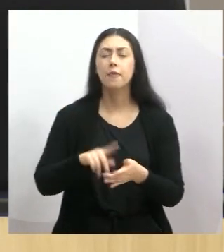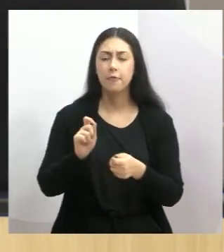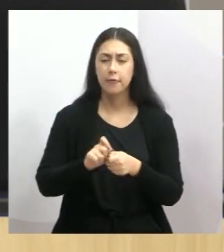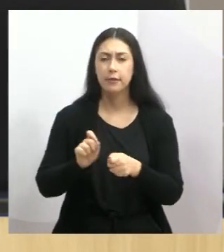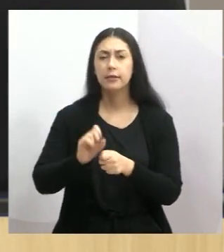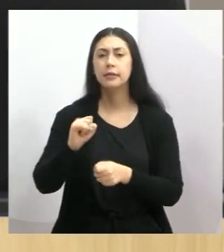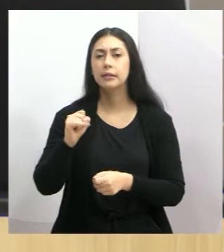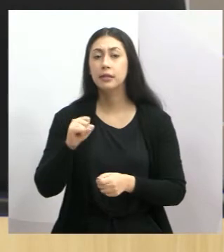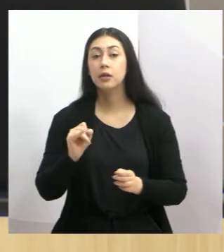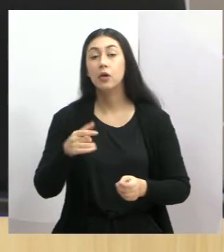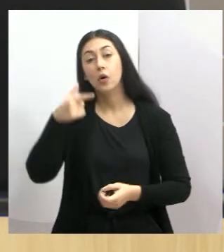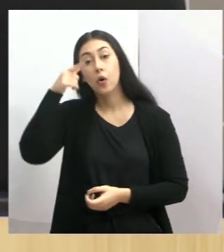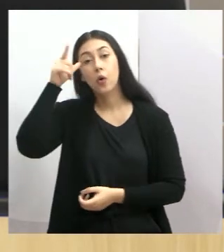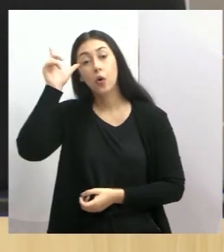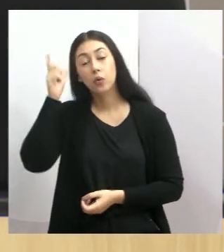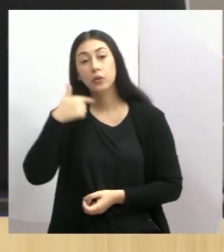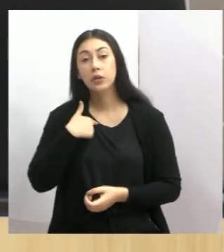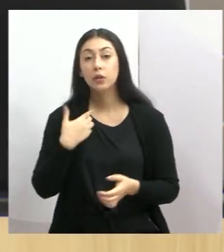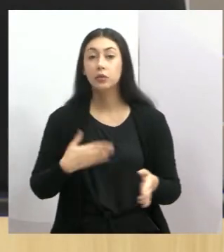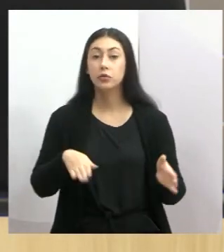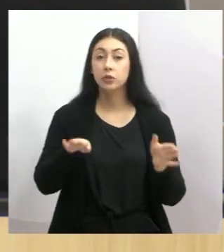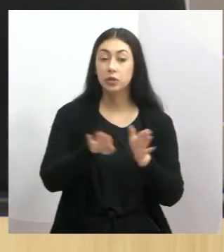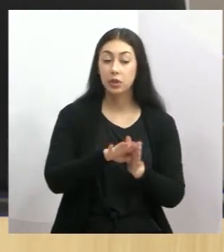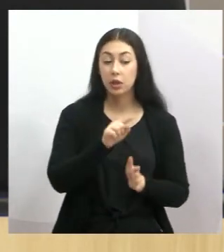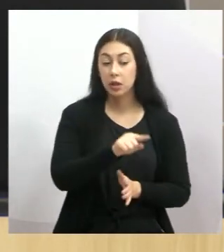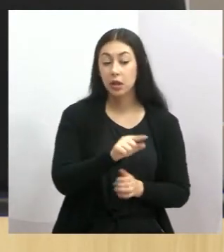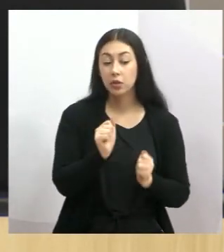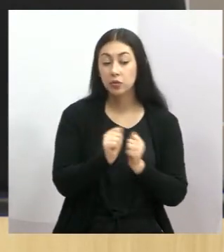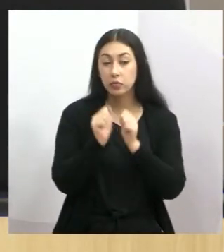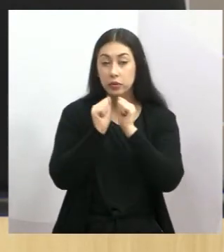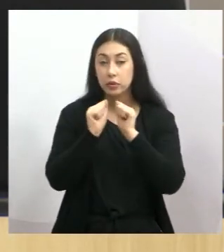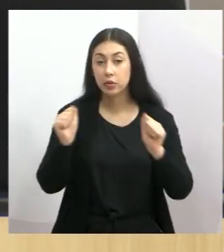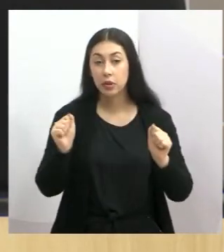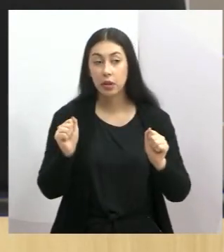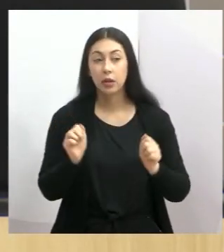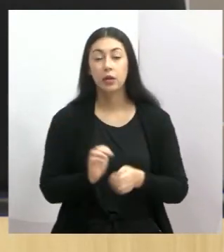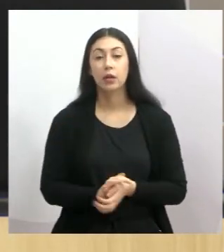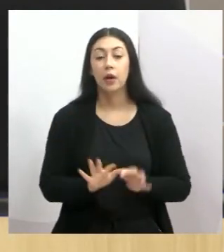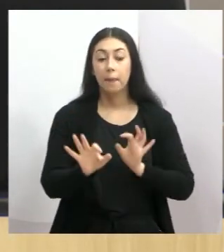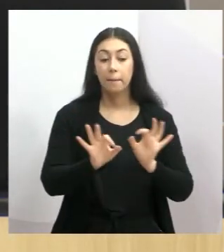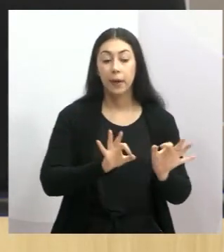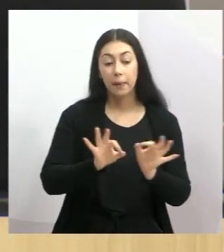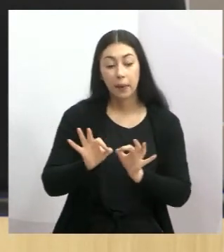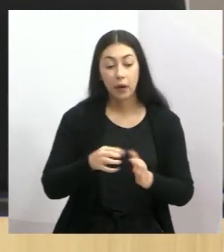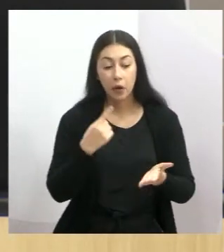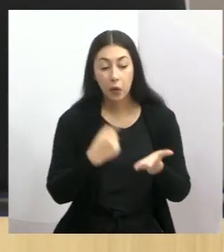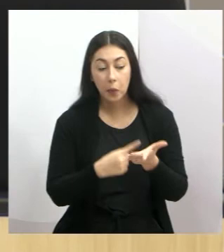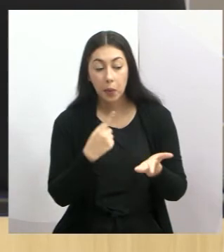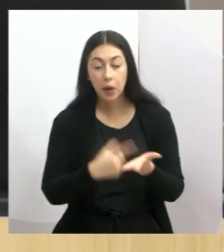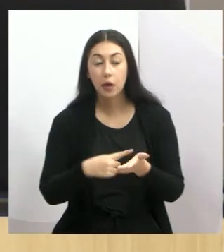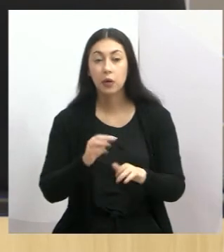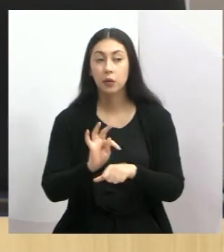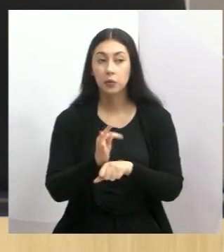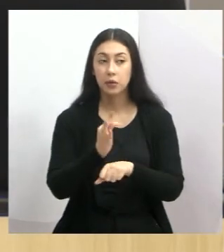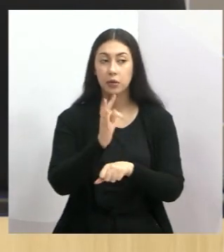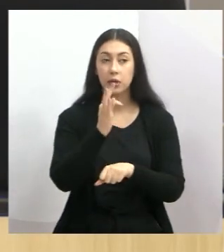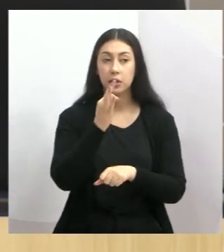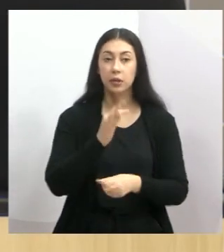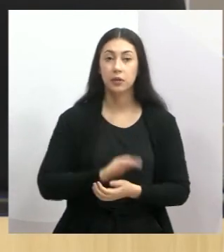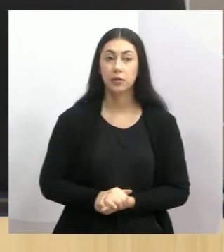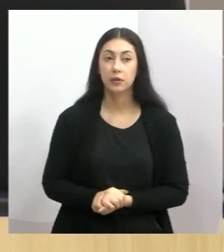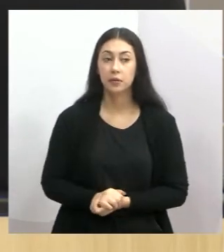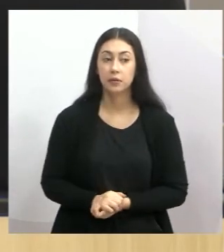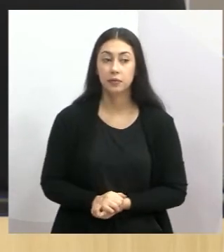Inclusive a hora que eu cheguei ontem com a minha Assessoria ele tava acabando de fechar com a técnica naquele momento